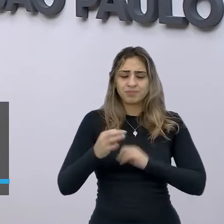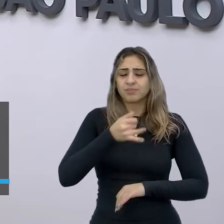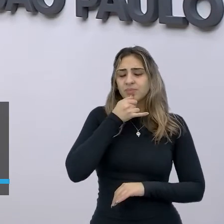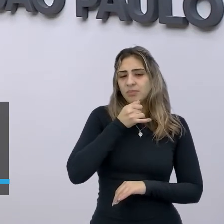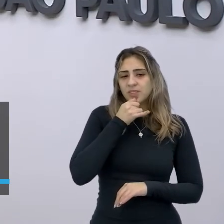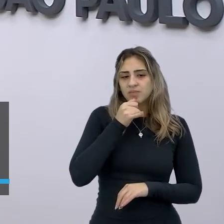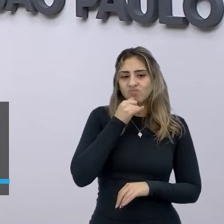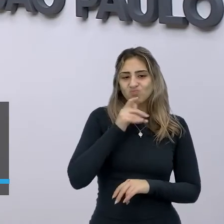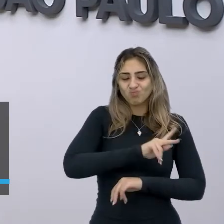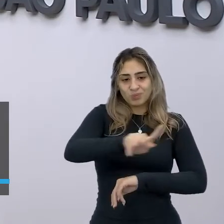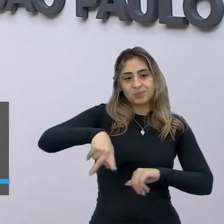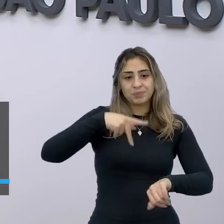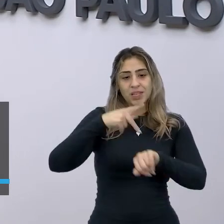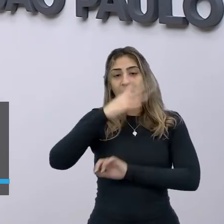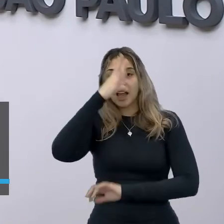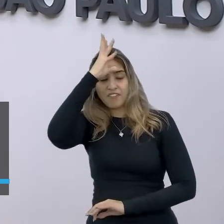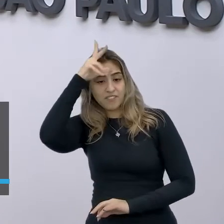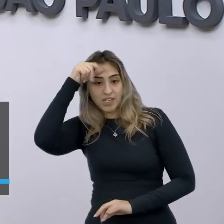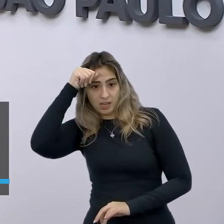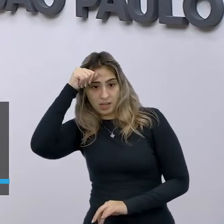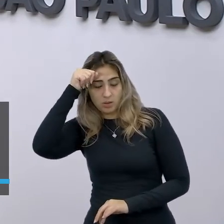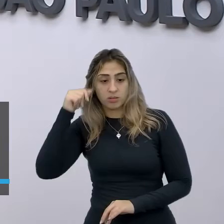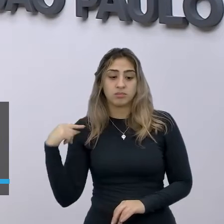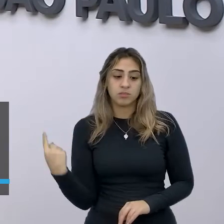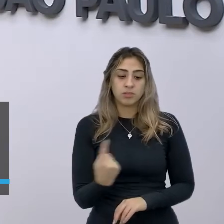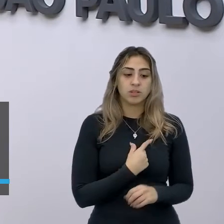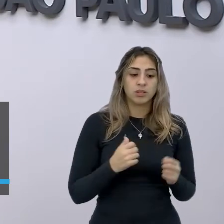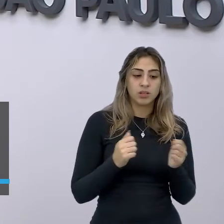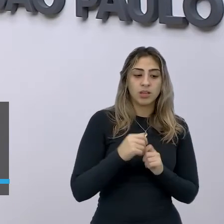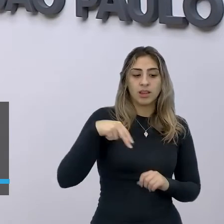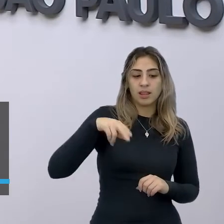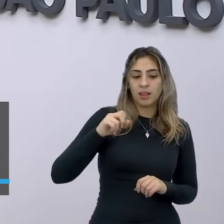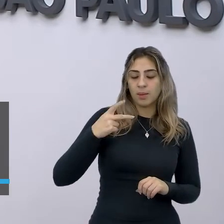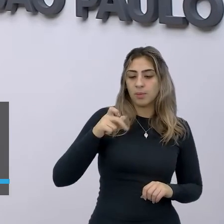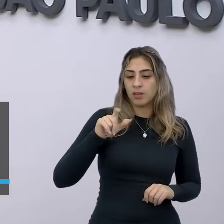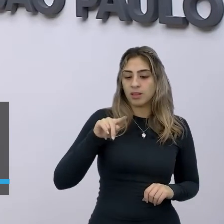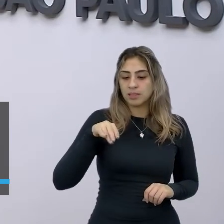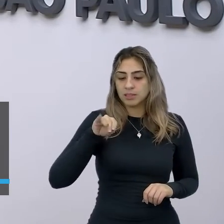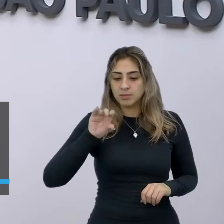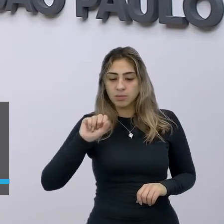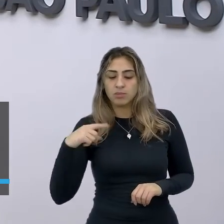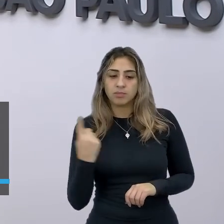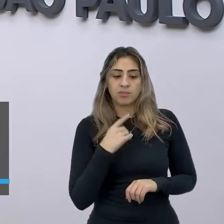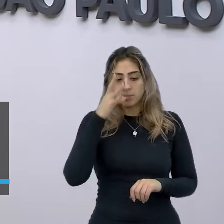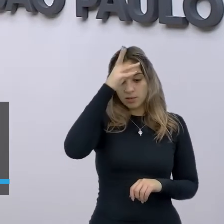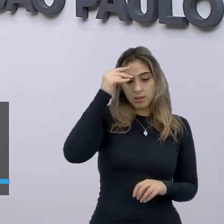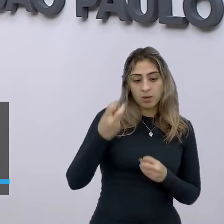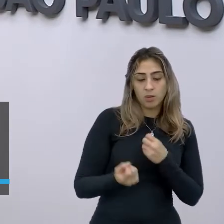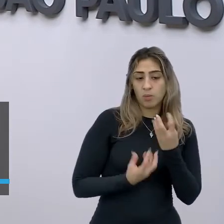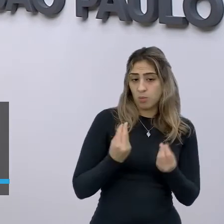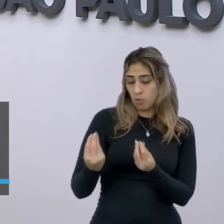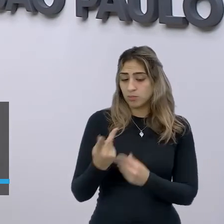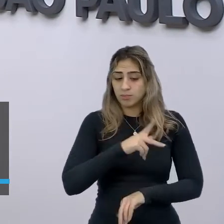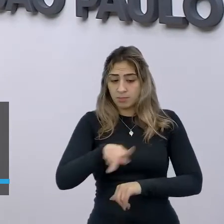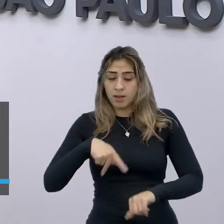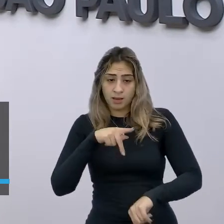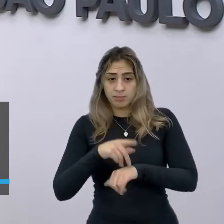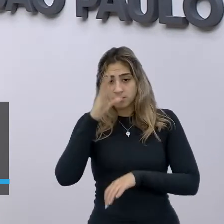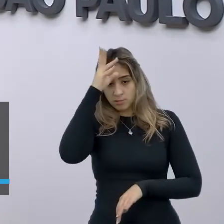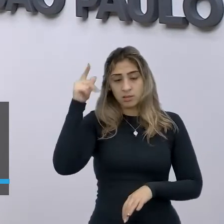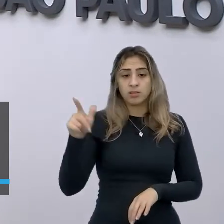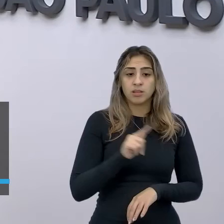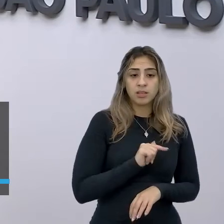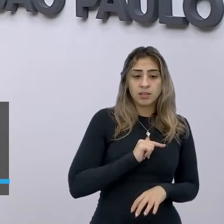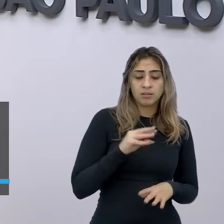exemplo de países africanos, né? Que com o neocolonialismo, não todos os países africanos, mas alguns países africanos, eles